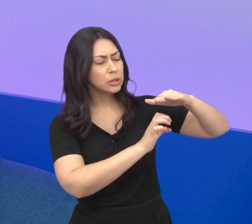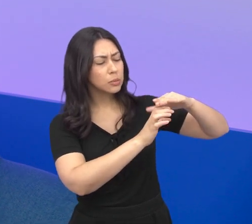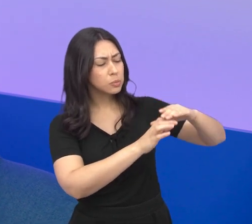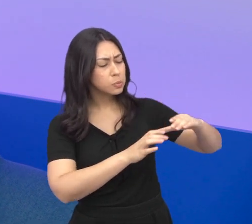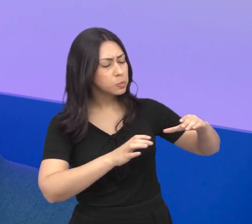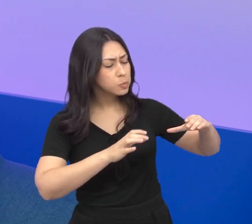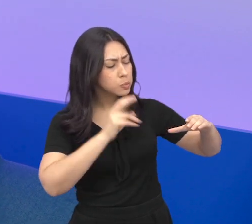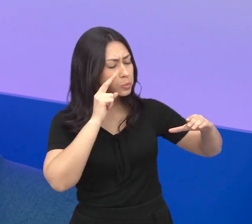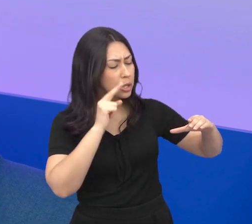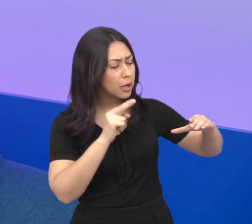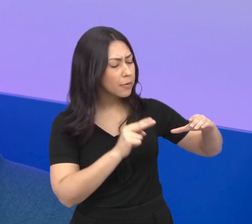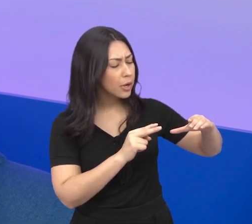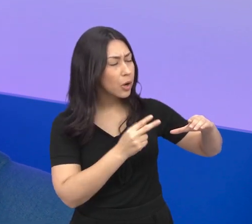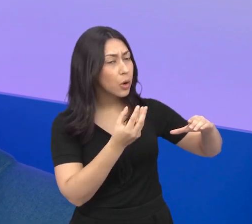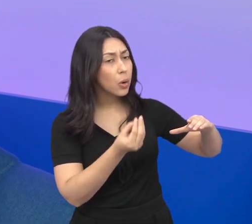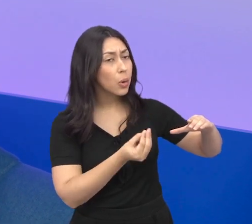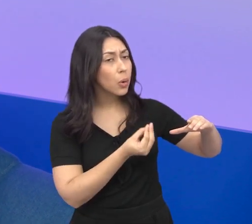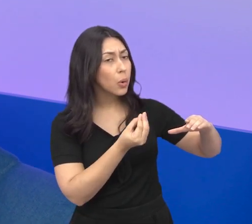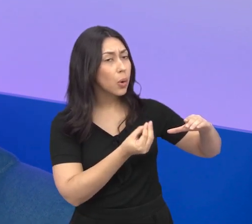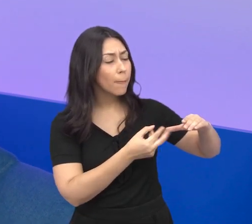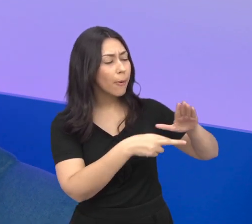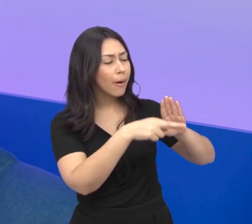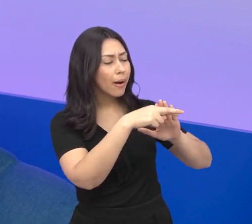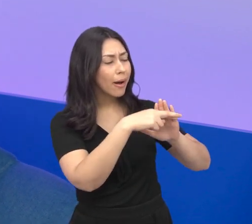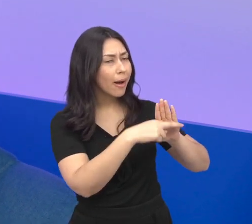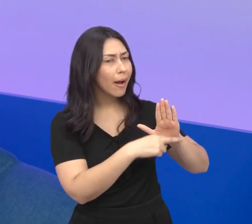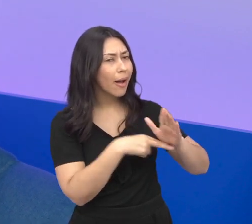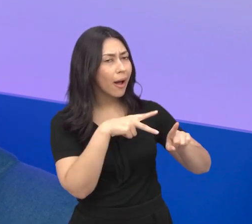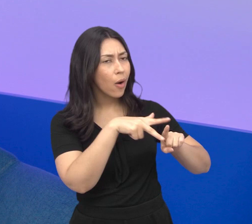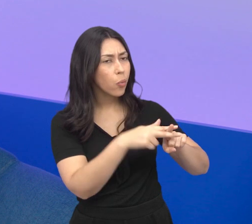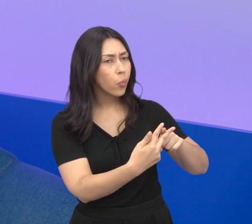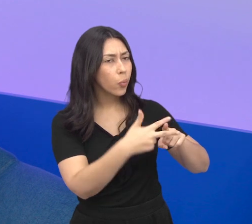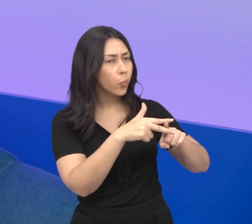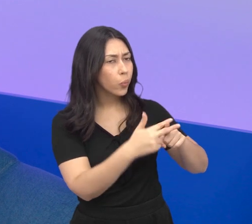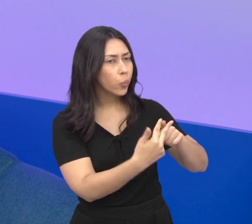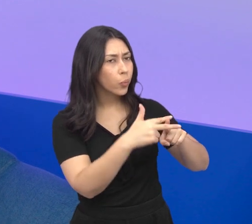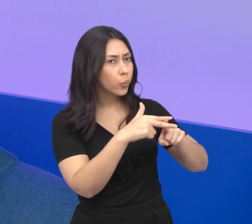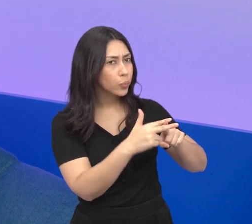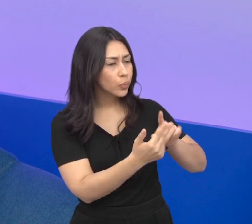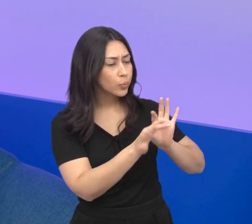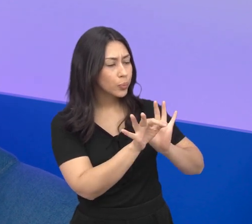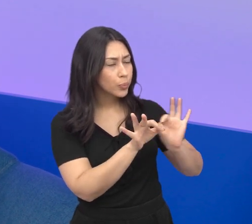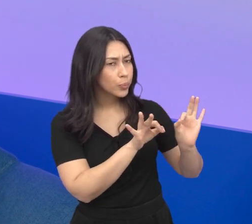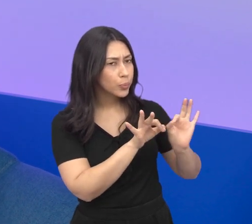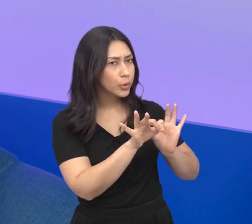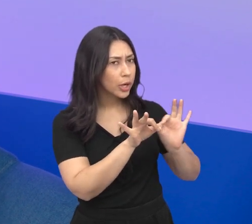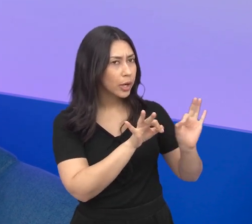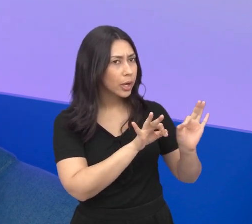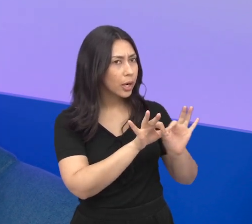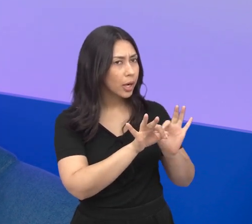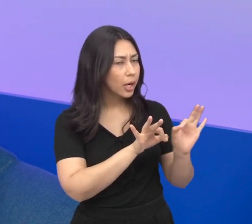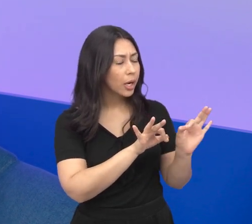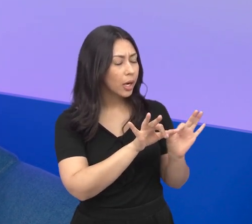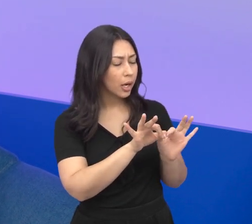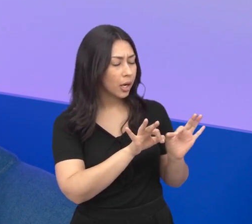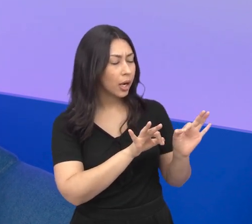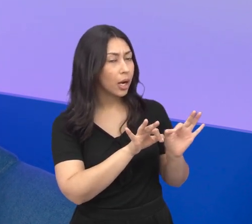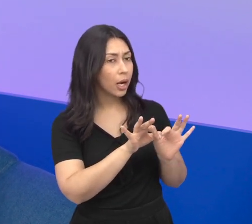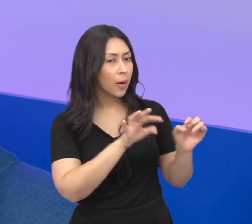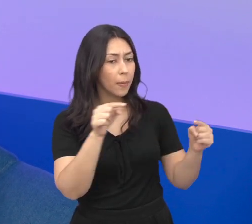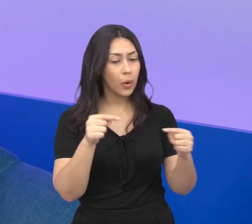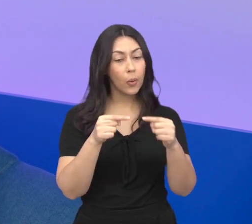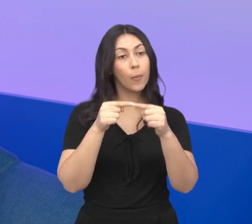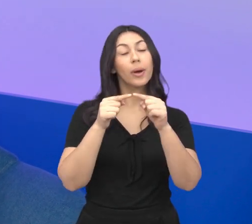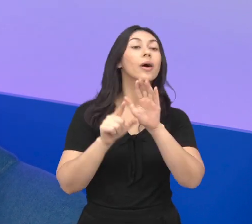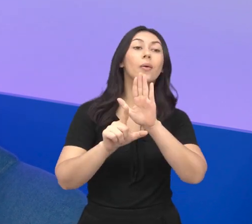ambiente empresarial, para que elas pudessem regularizar aquilo que estivesse, de certa forma, irregular em relação à